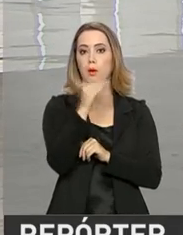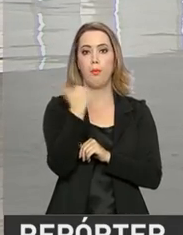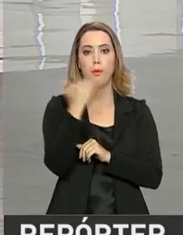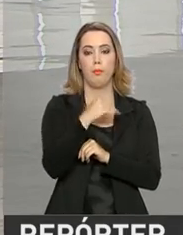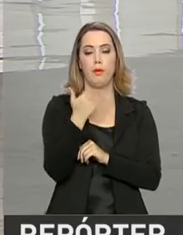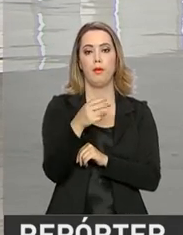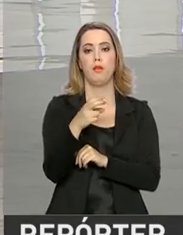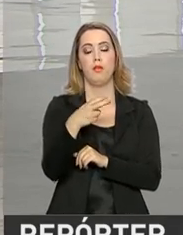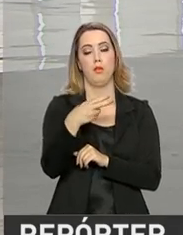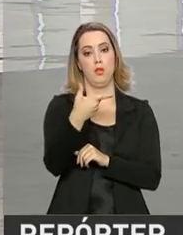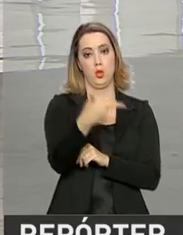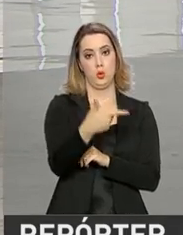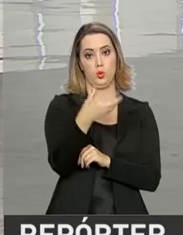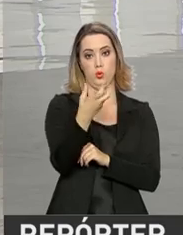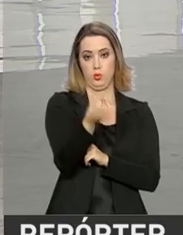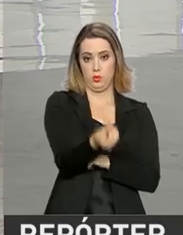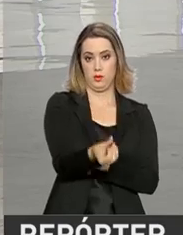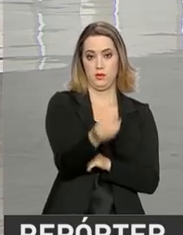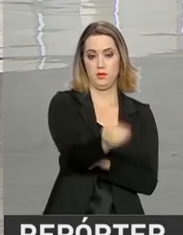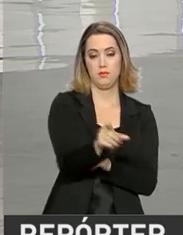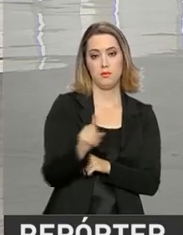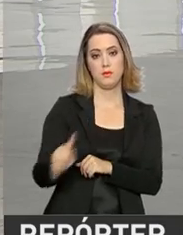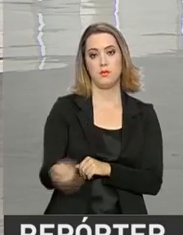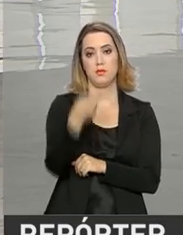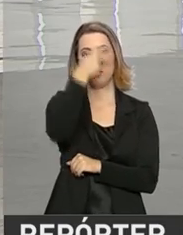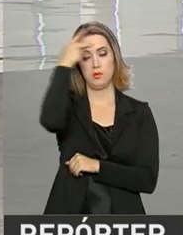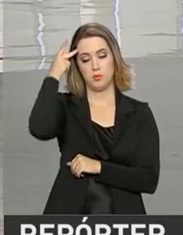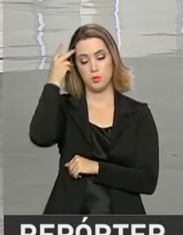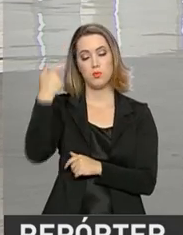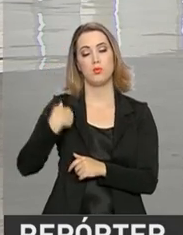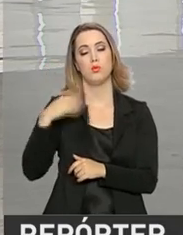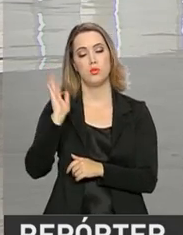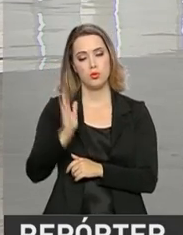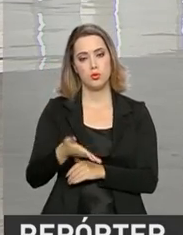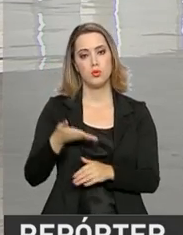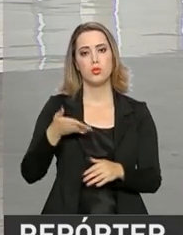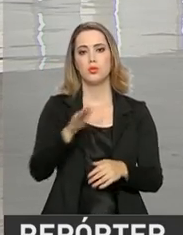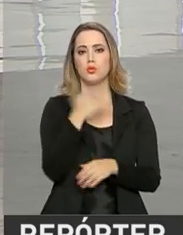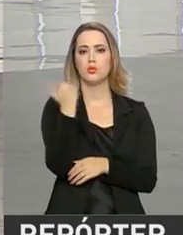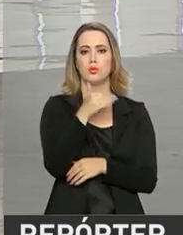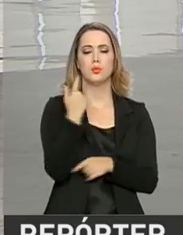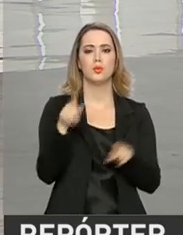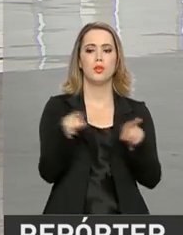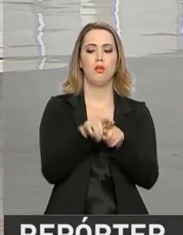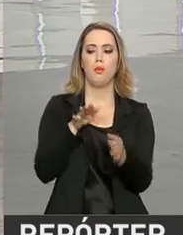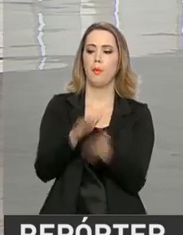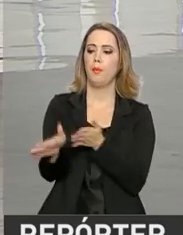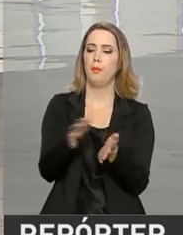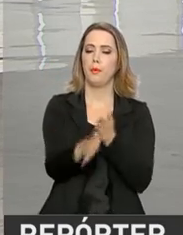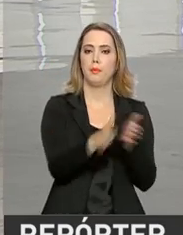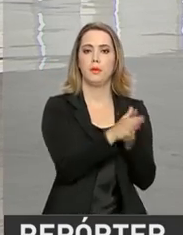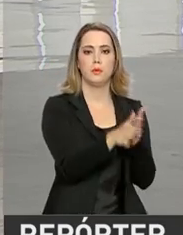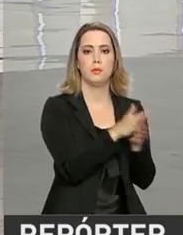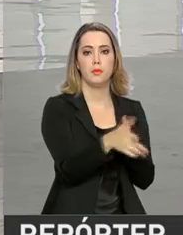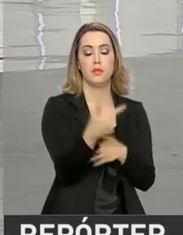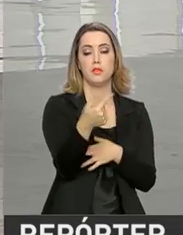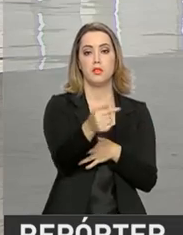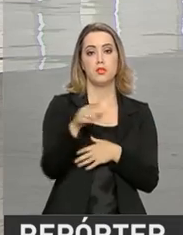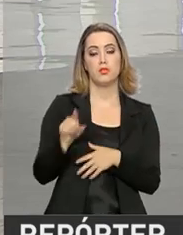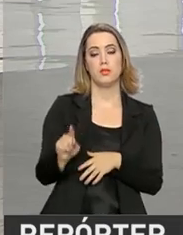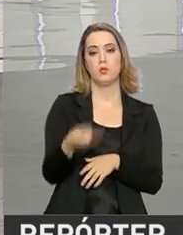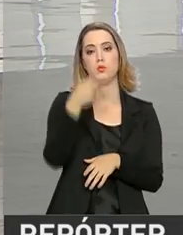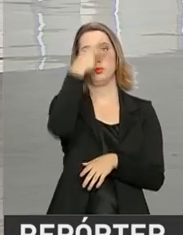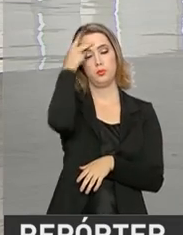260.000 colombianos além do deslocamento de outras 7 milhões de pessoas dentro do território